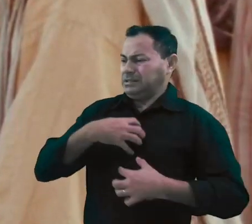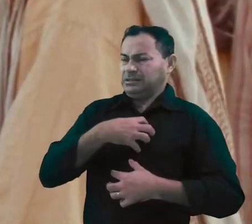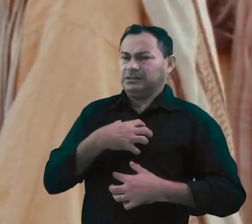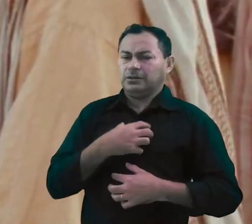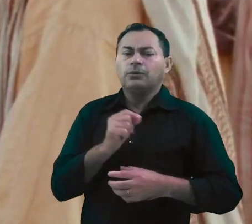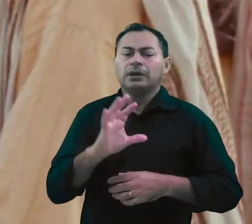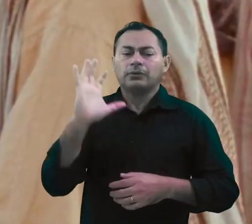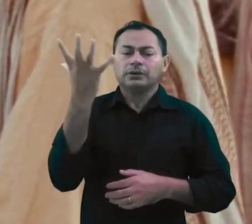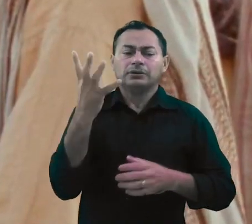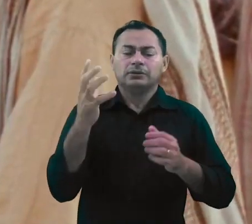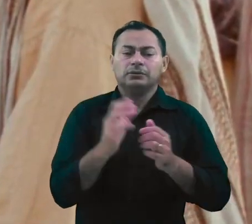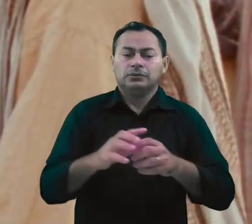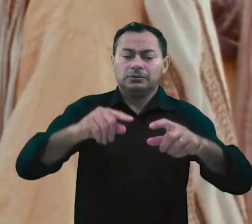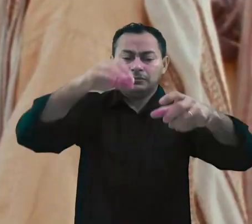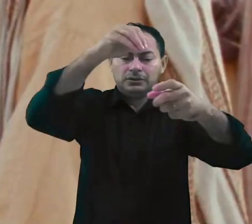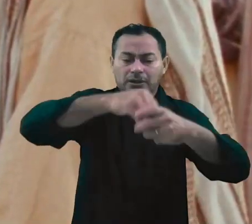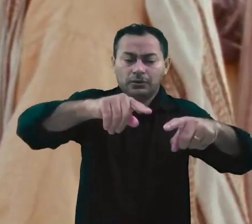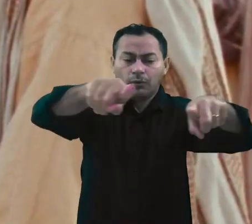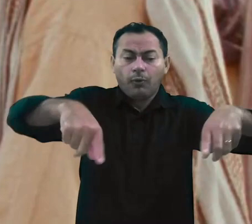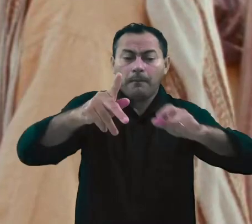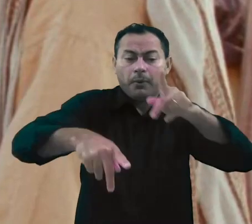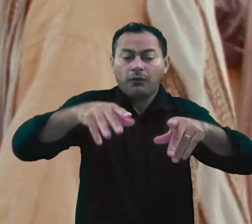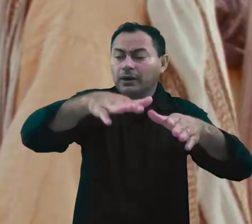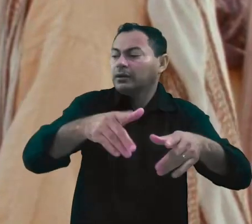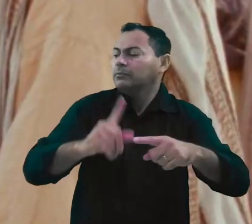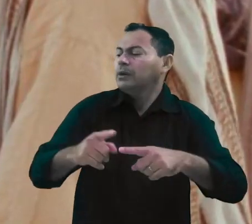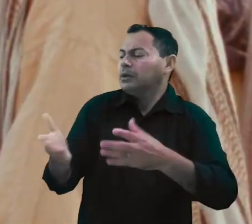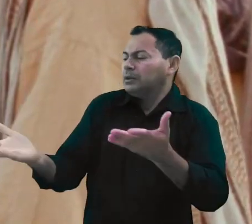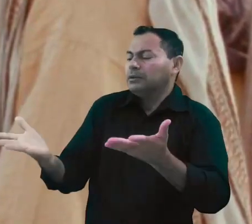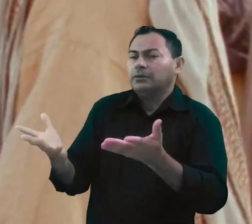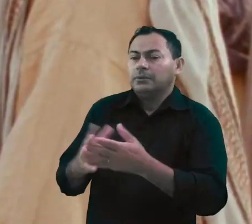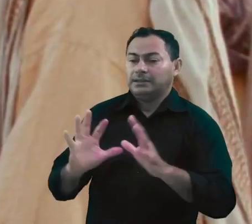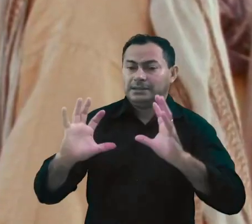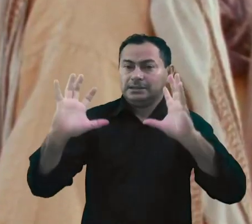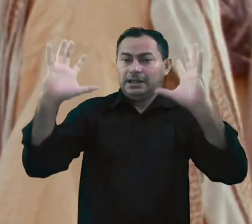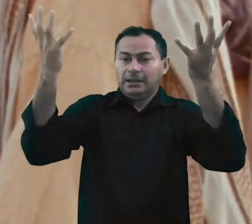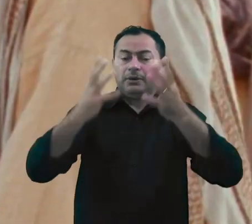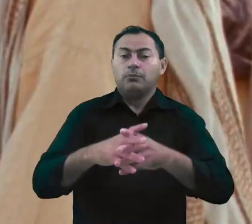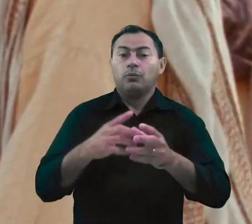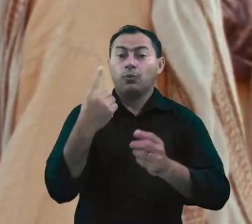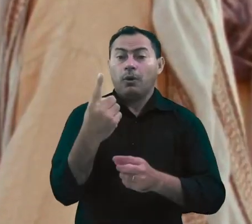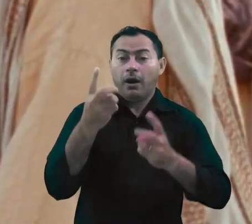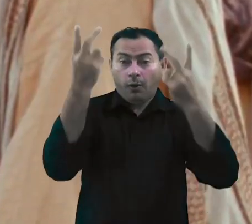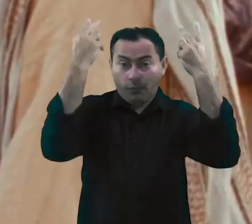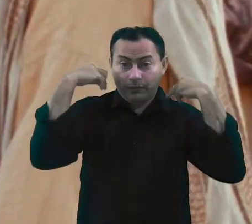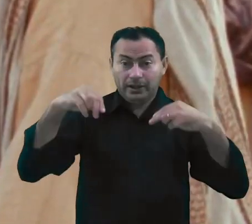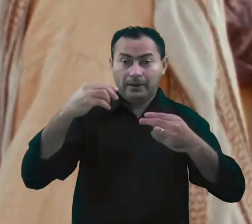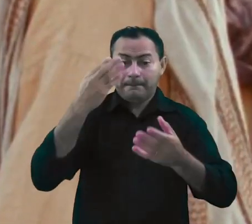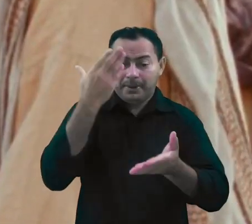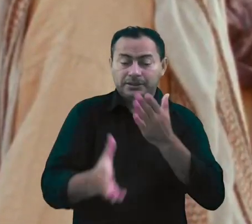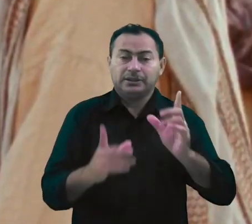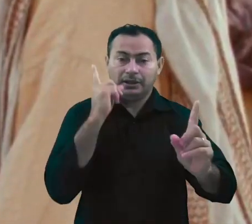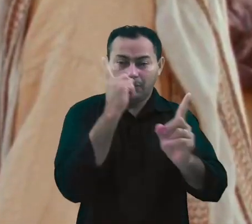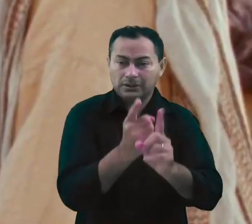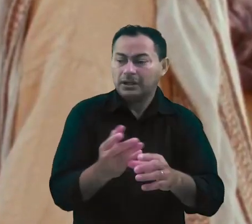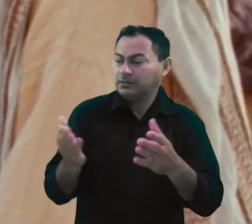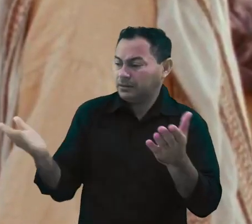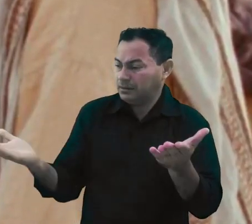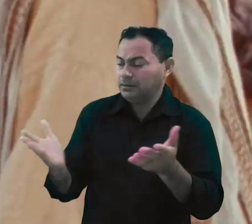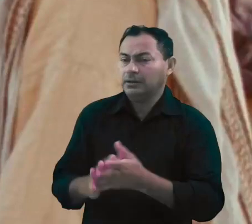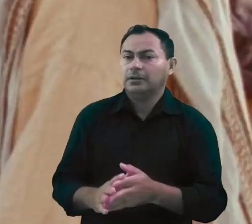tão irritados com o que está acontecendo no círculo interno? Por que vocês não celebram quando uma ovelha perdida é